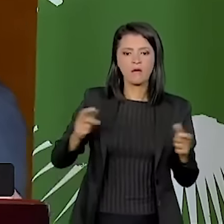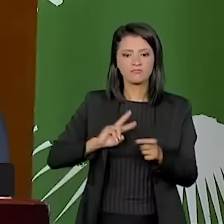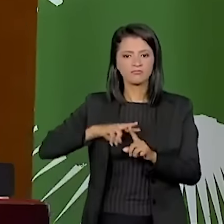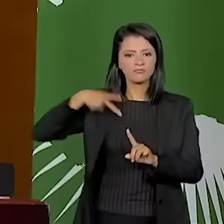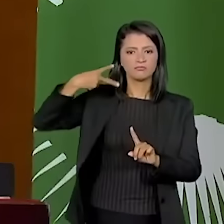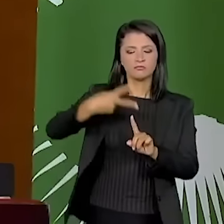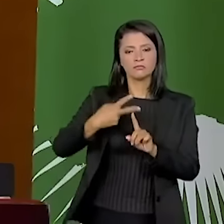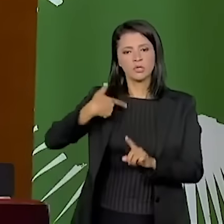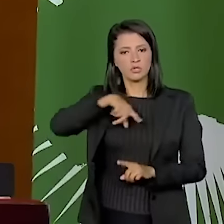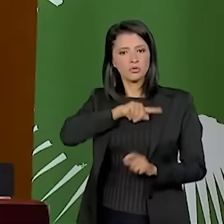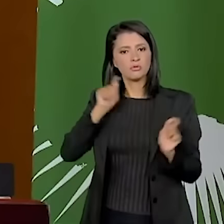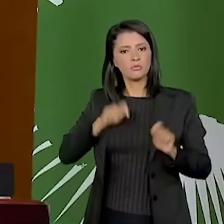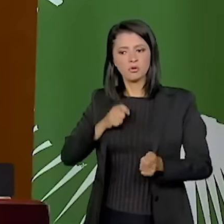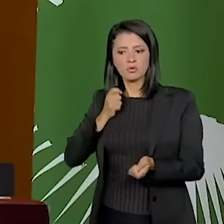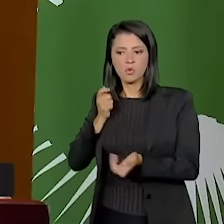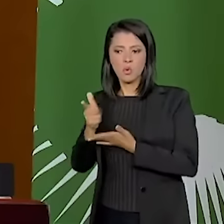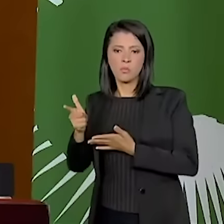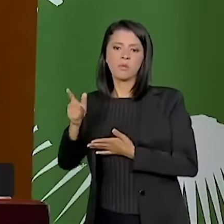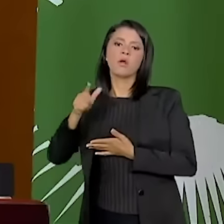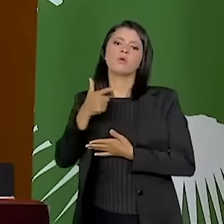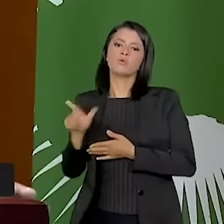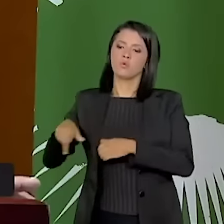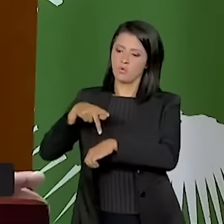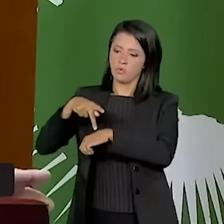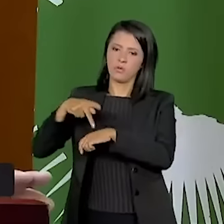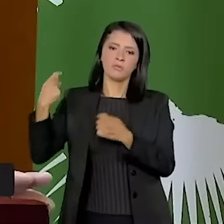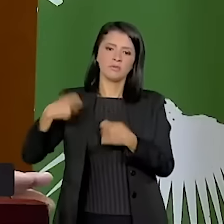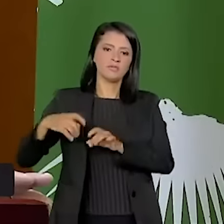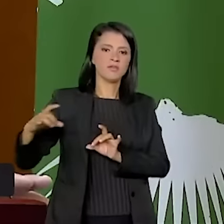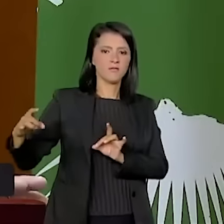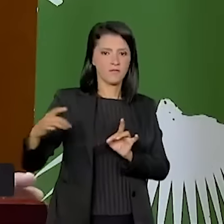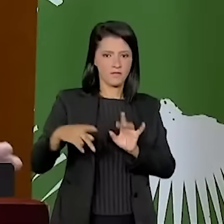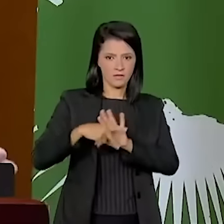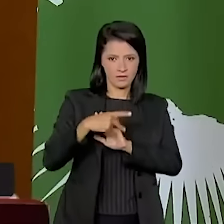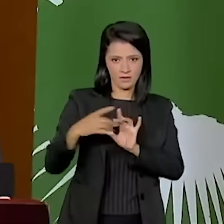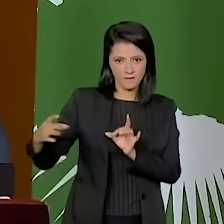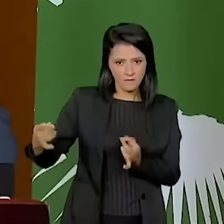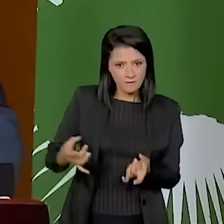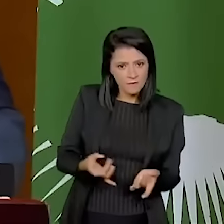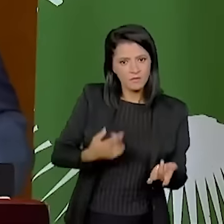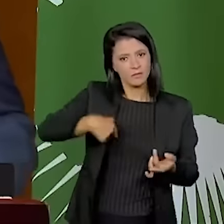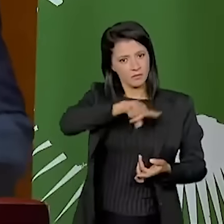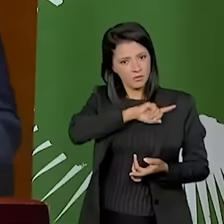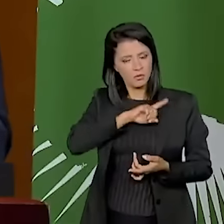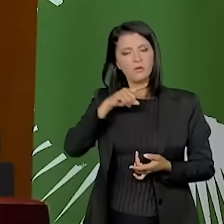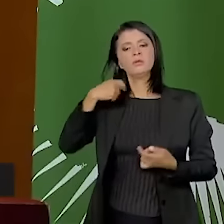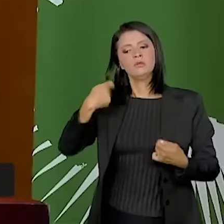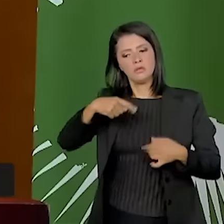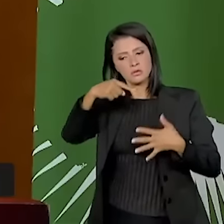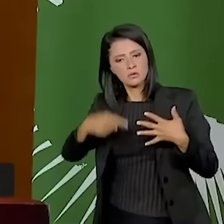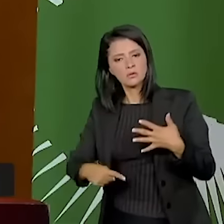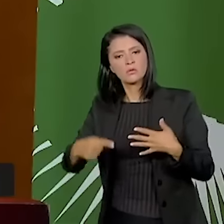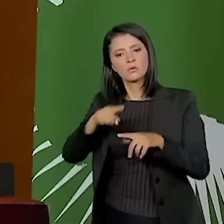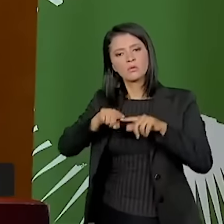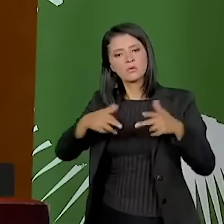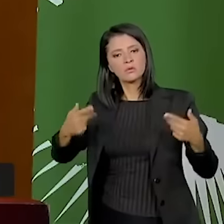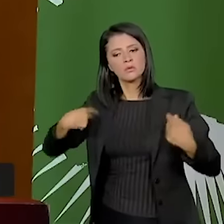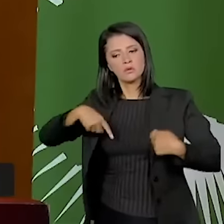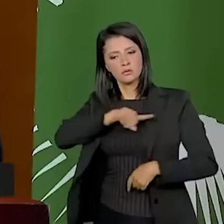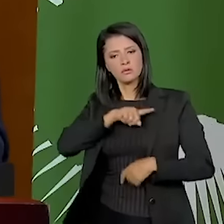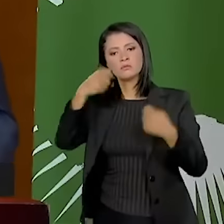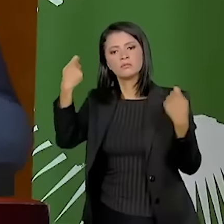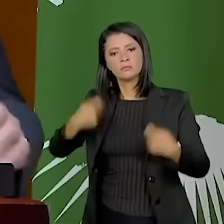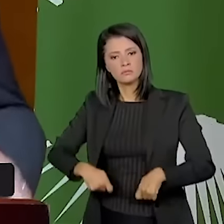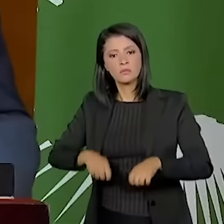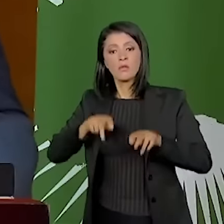gente possa comprar aquilo que os outros países precisam vender ao Brasil e o Brasil precisa. É esse mundo que